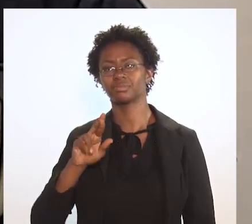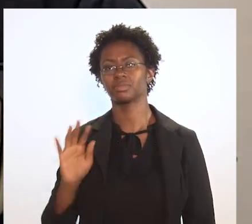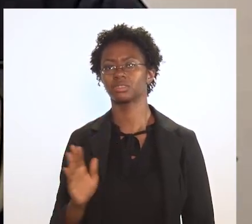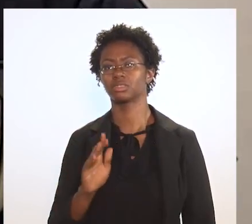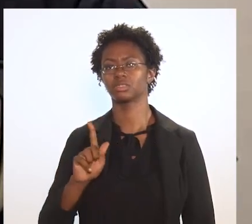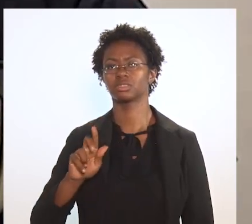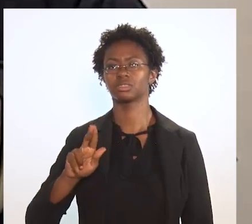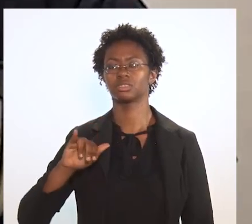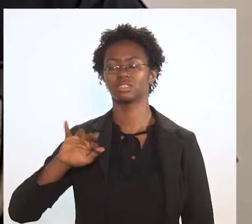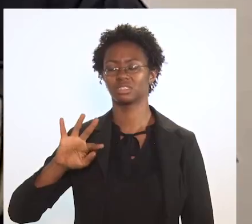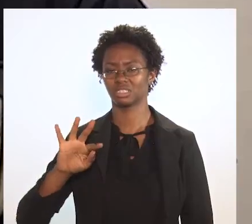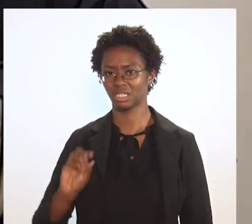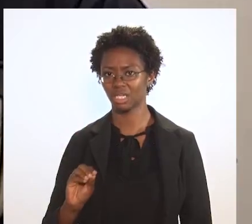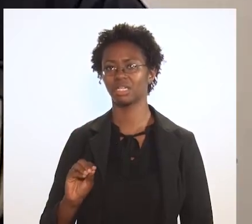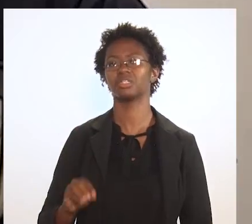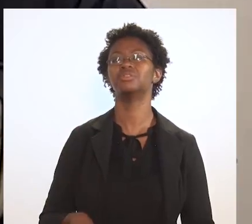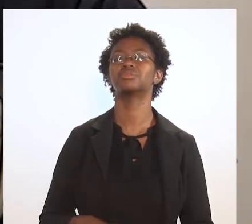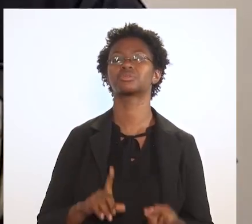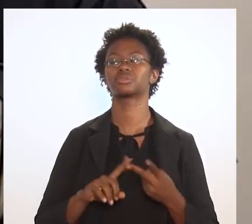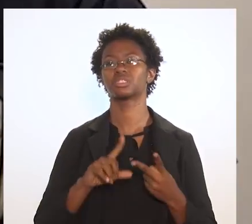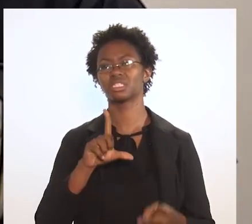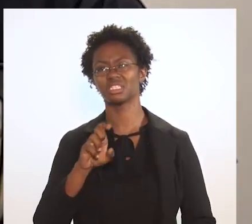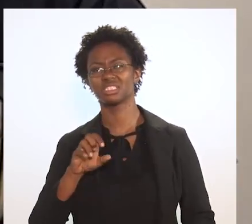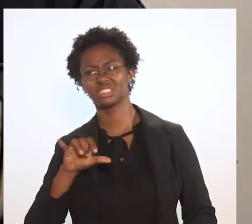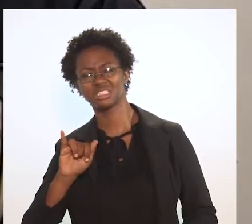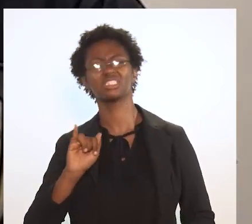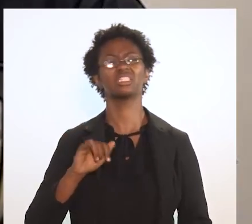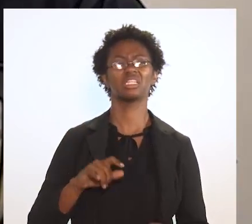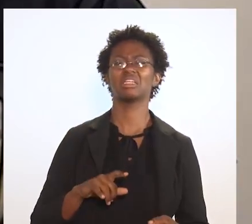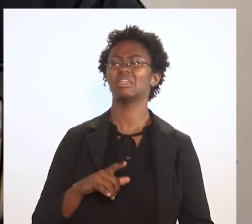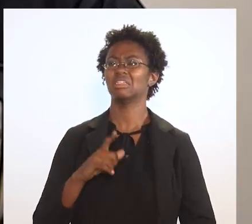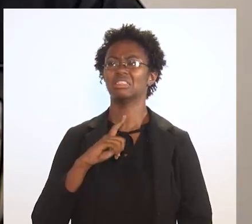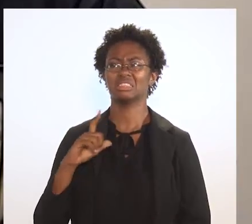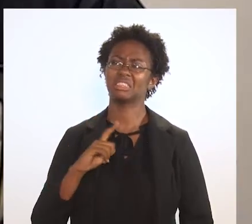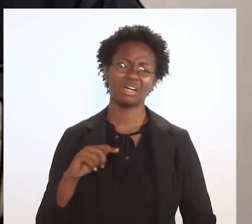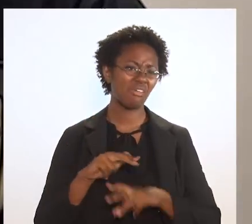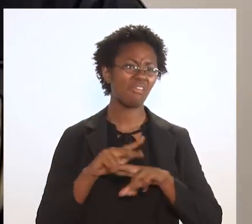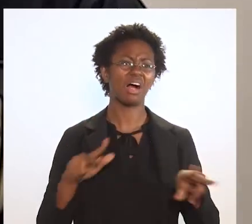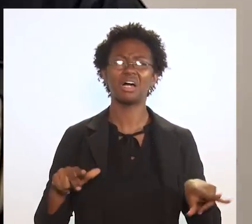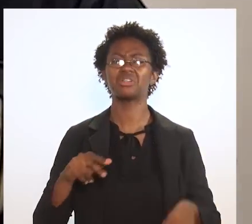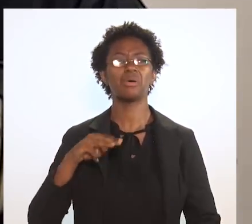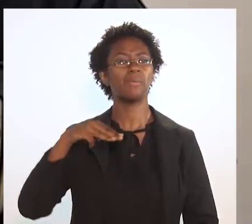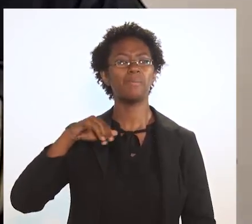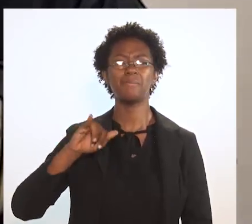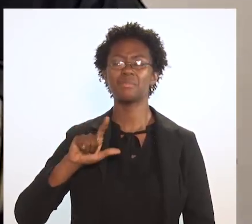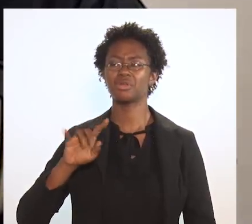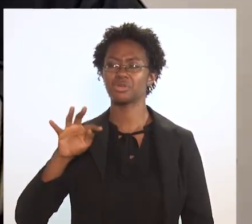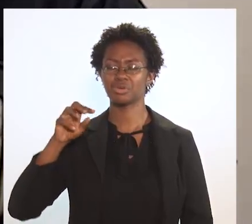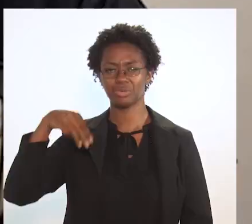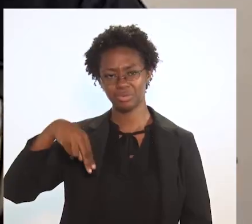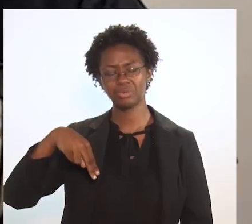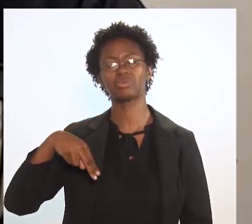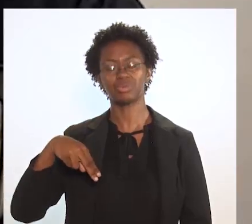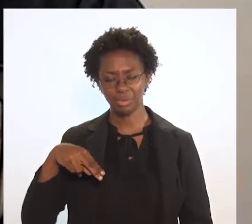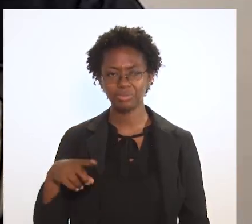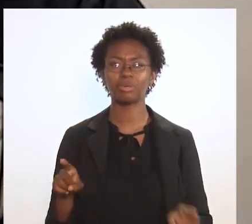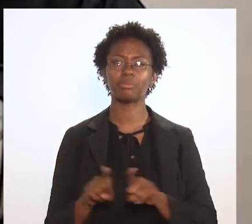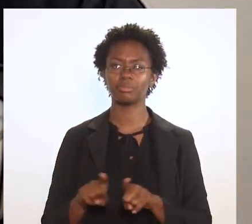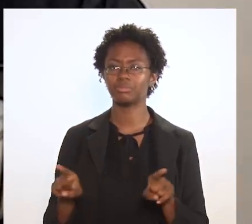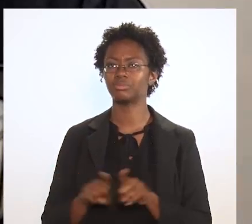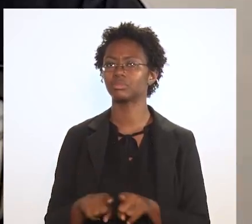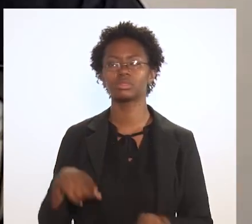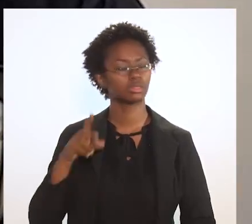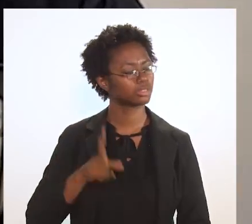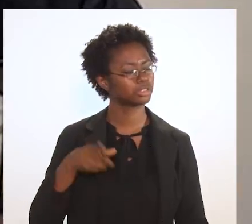Neto, Nelci tirando aquele som gostoso no tantã, e Milton Manhães,